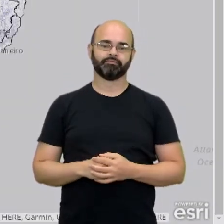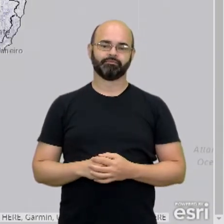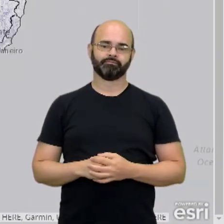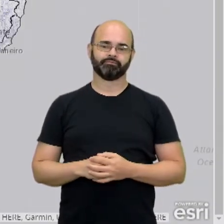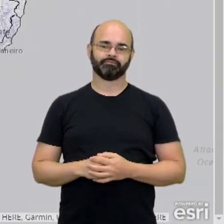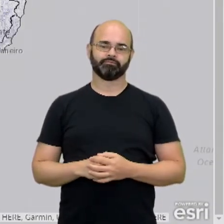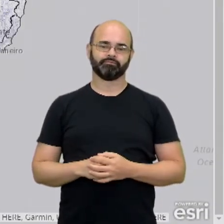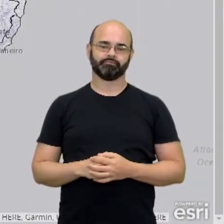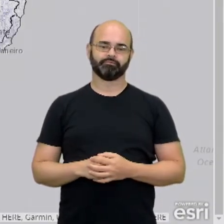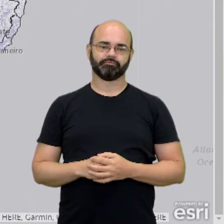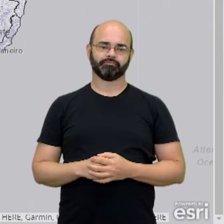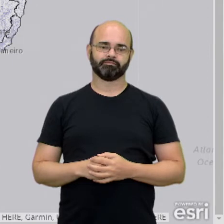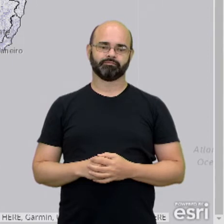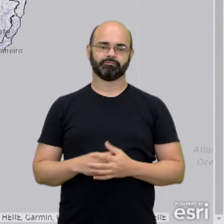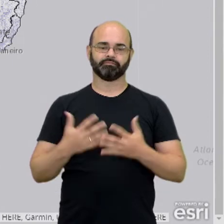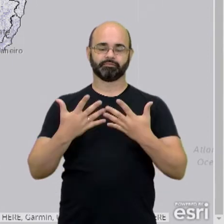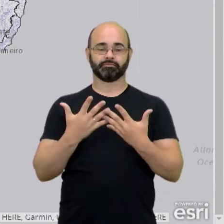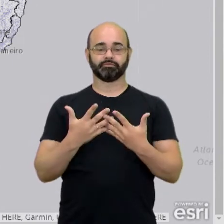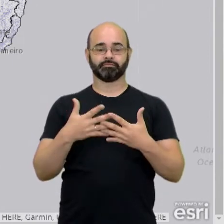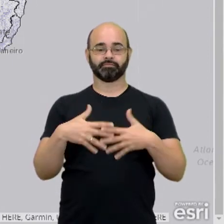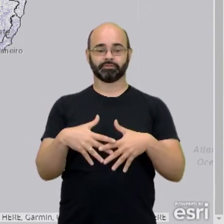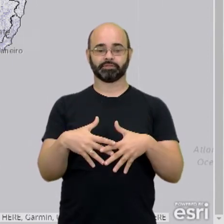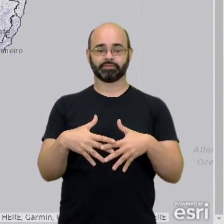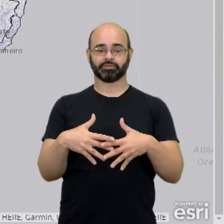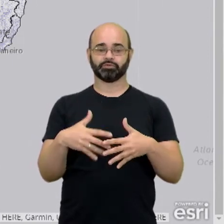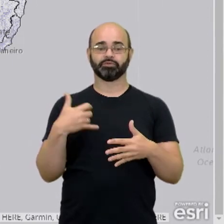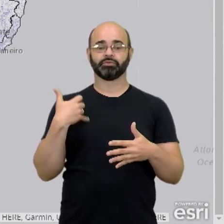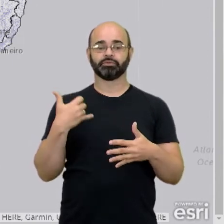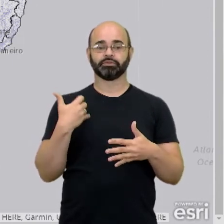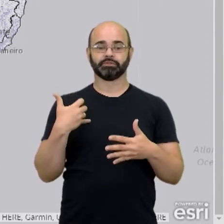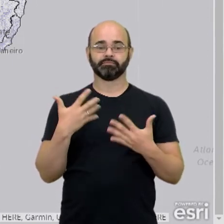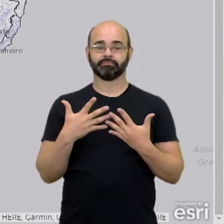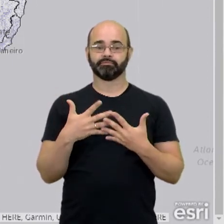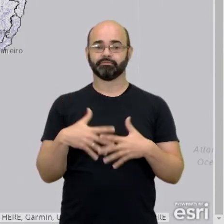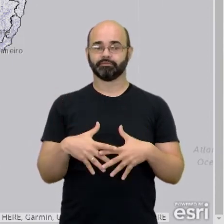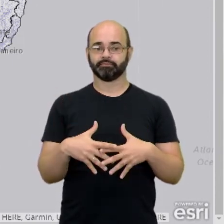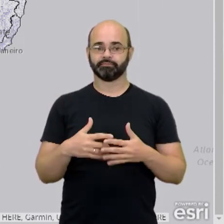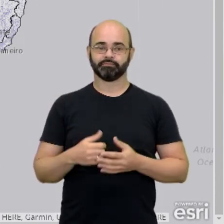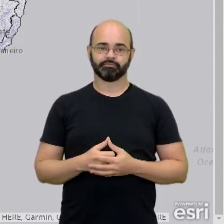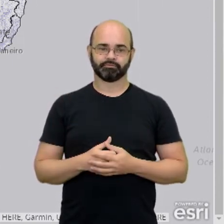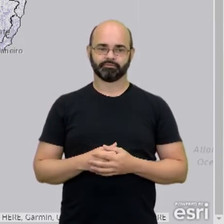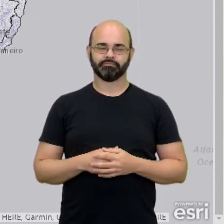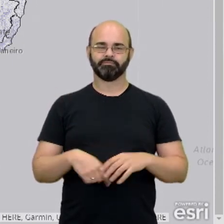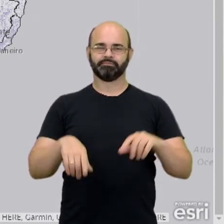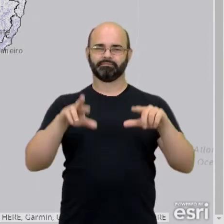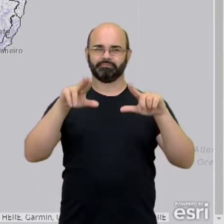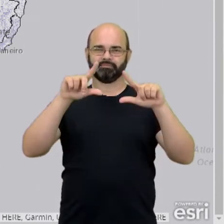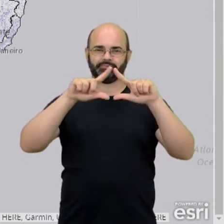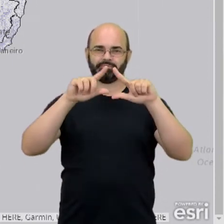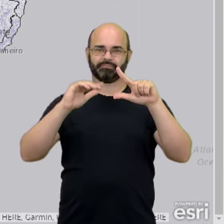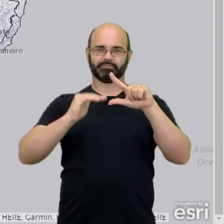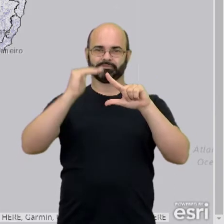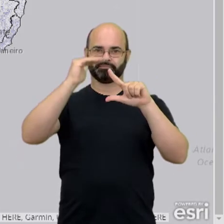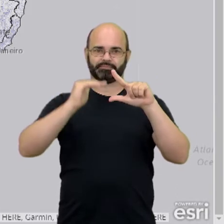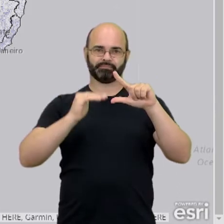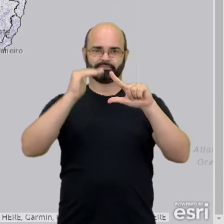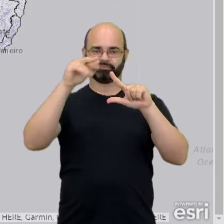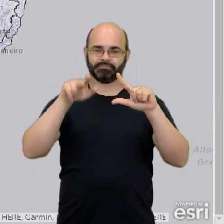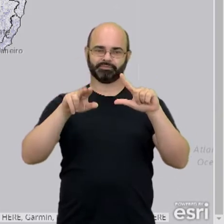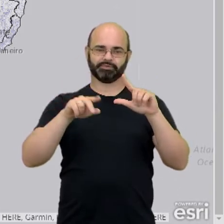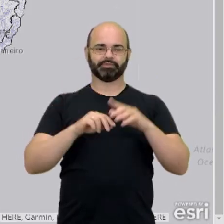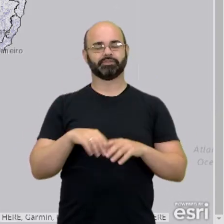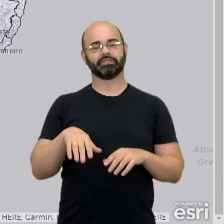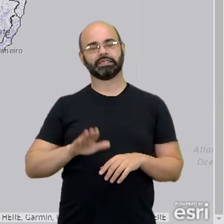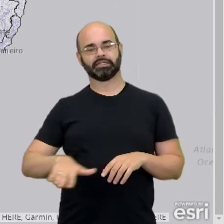tema, estrutura e etária, né? É como se mostrasse a pirâmide etária, mas nos mapas, tá aí crianças